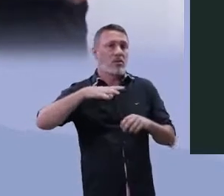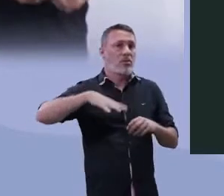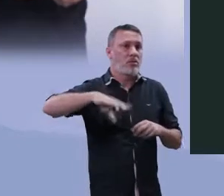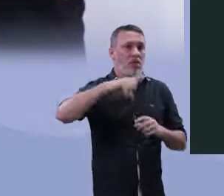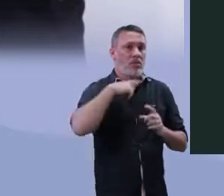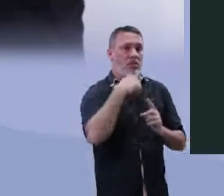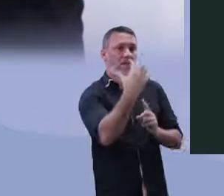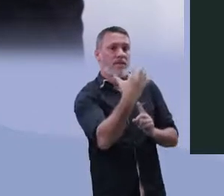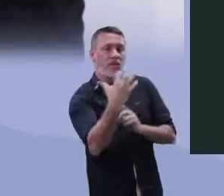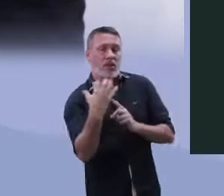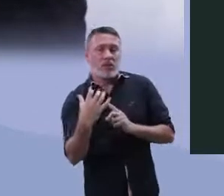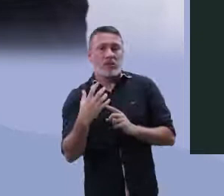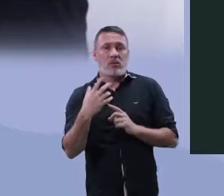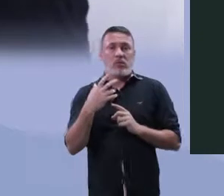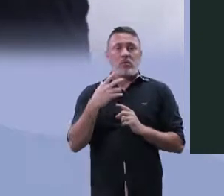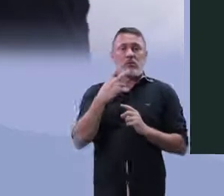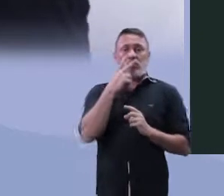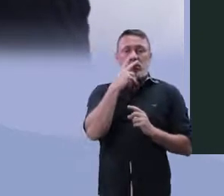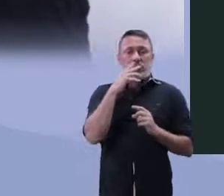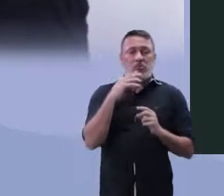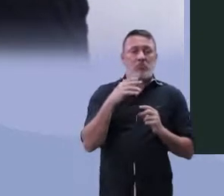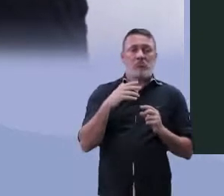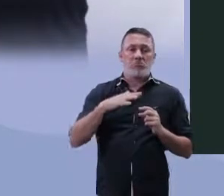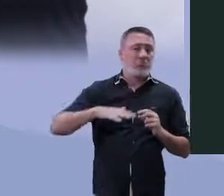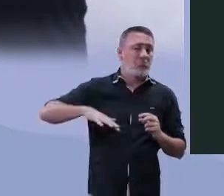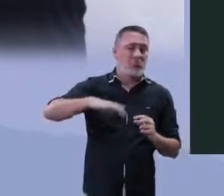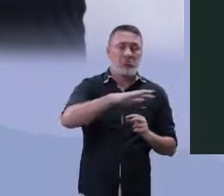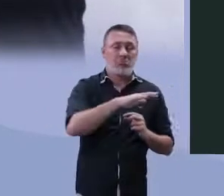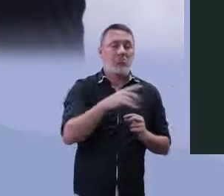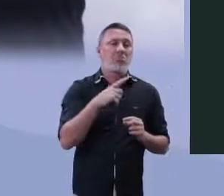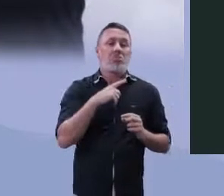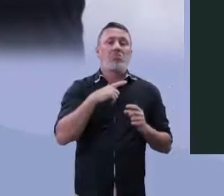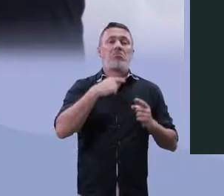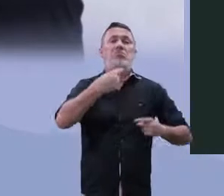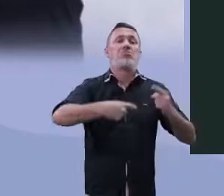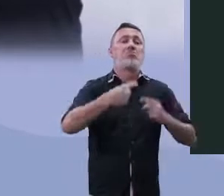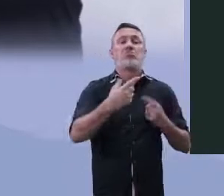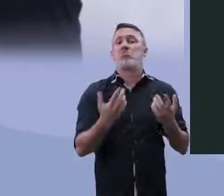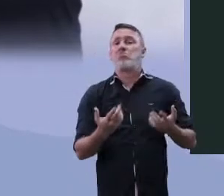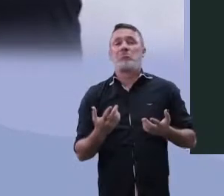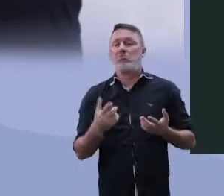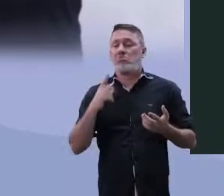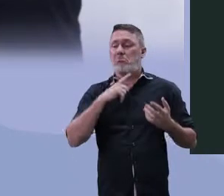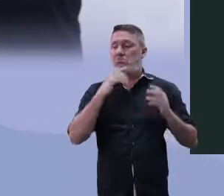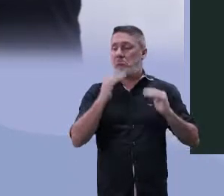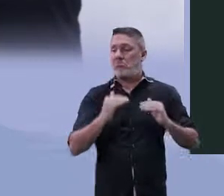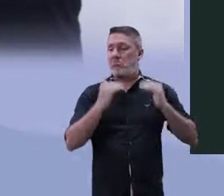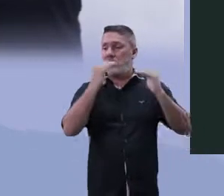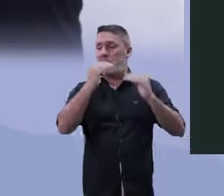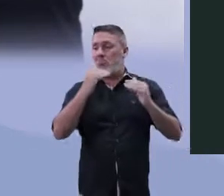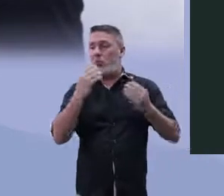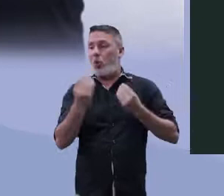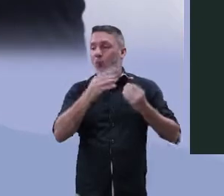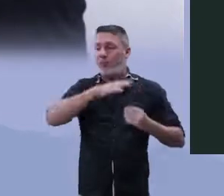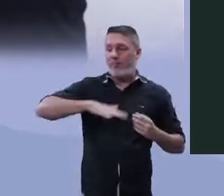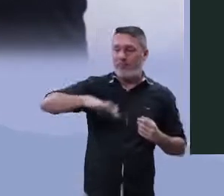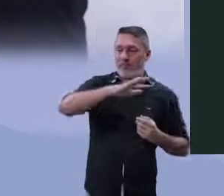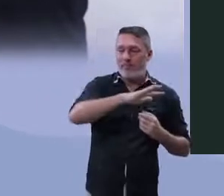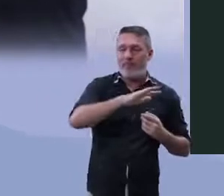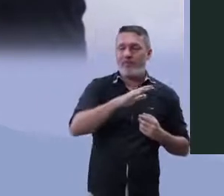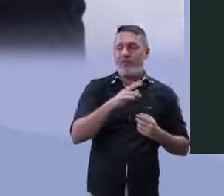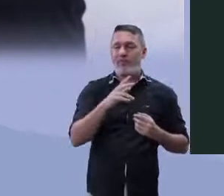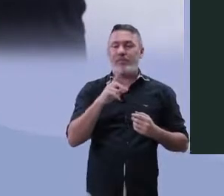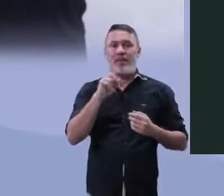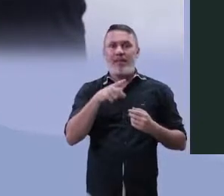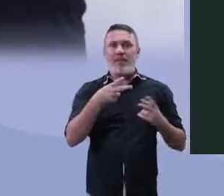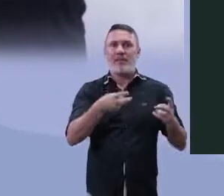sobre esse trabalhador, né? Se esse grande proprietário não explora além daquilo que se convencionou